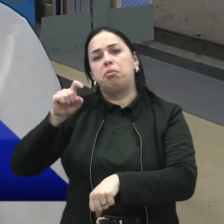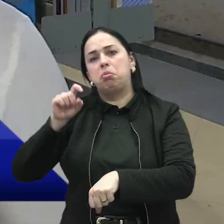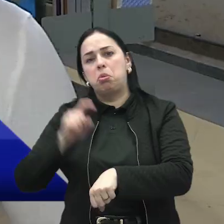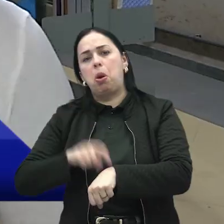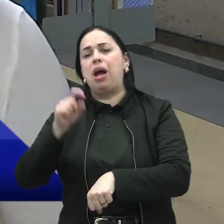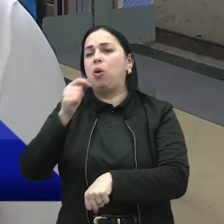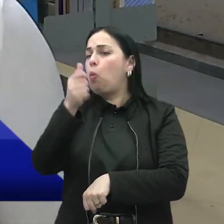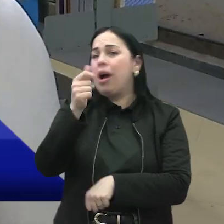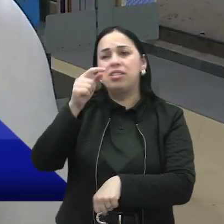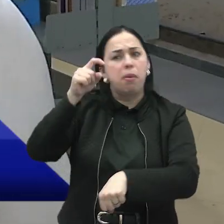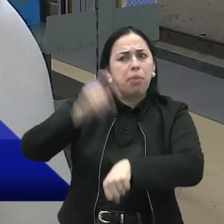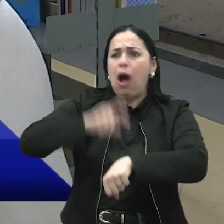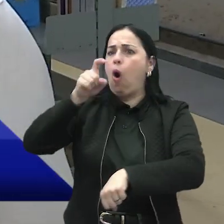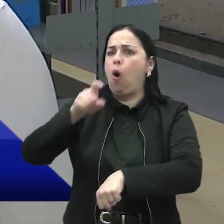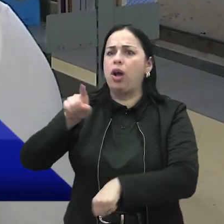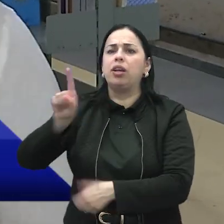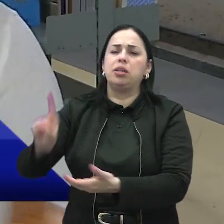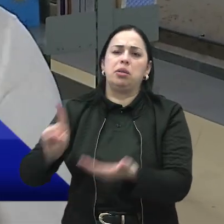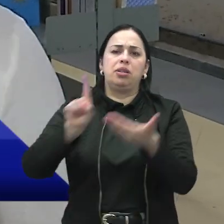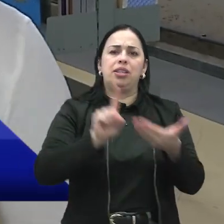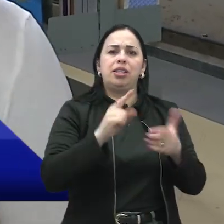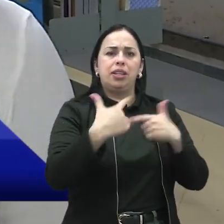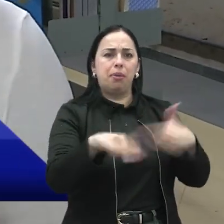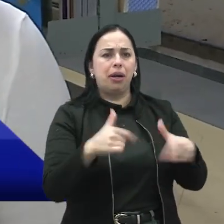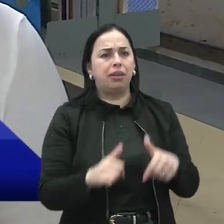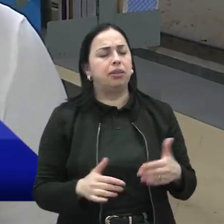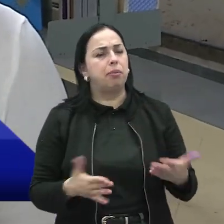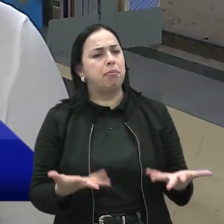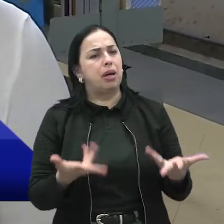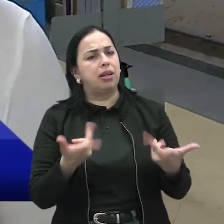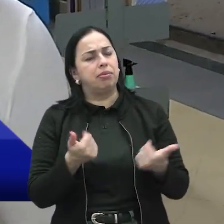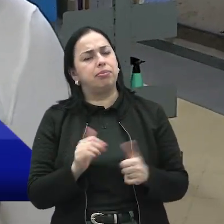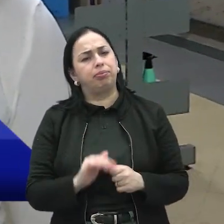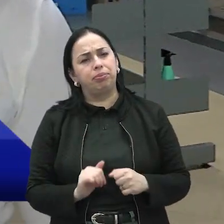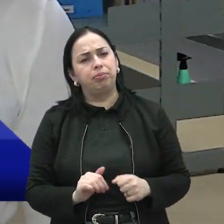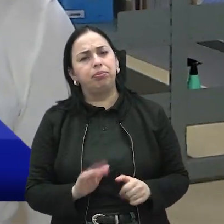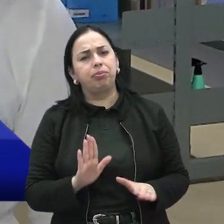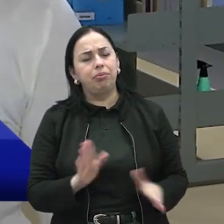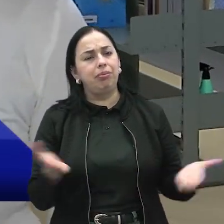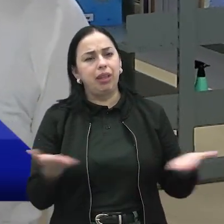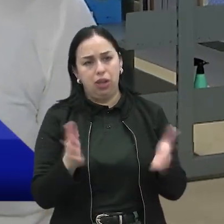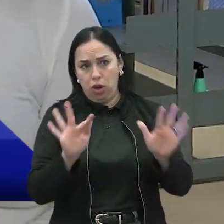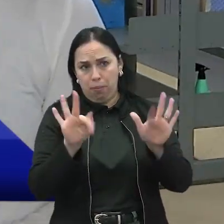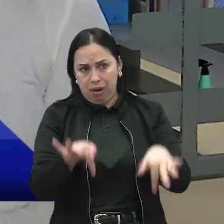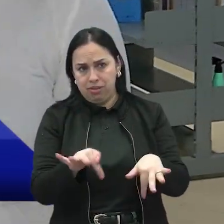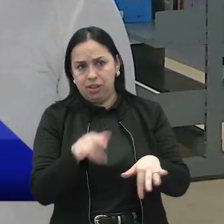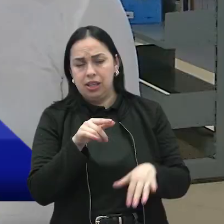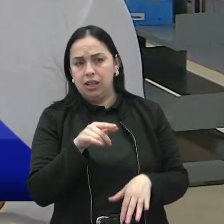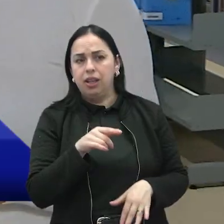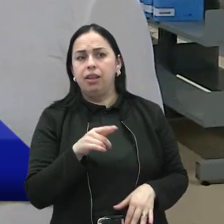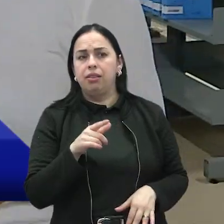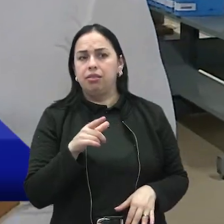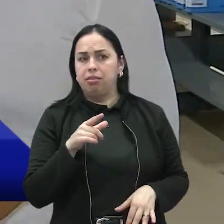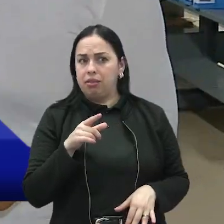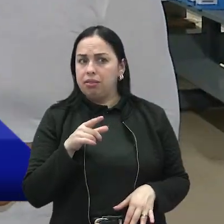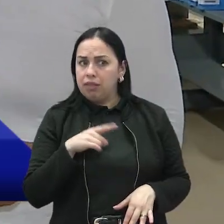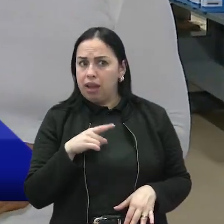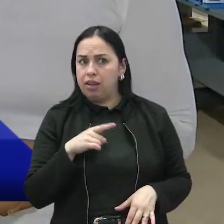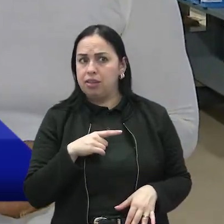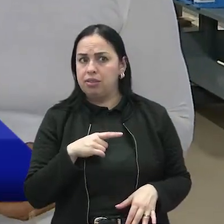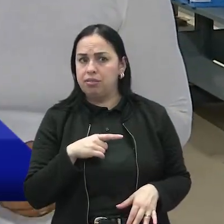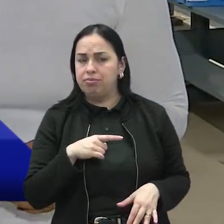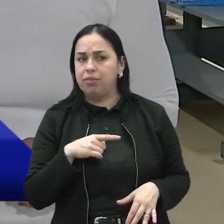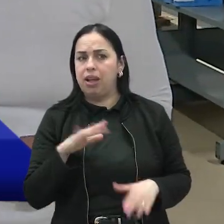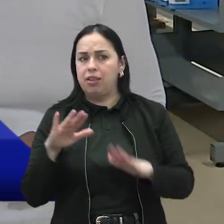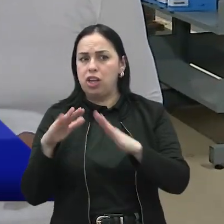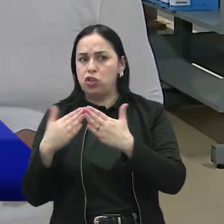possa já quase que meio que imediatamente ir para o mercado de trabalho. Maravilha. Eu queria que você falasse, para a gente fechar aqui, se já existem